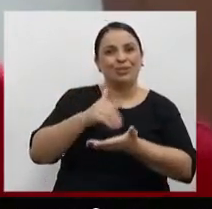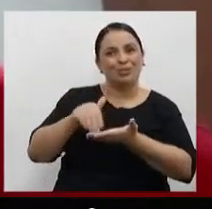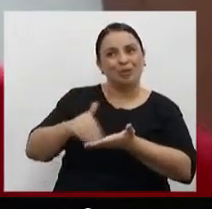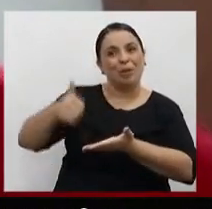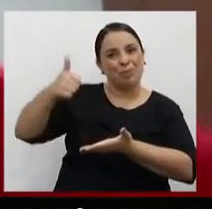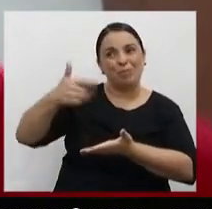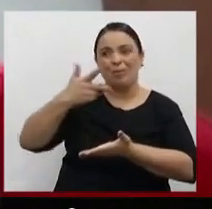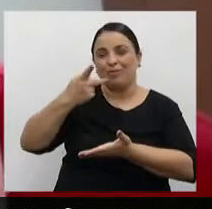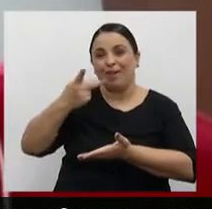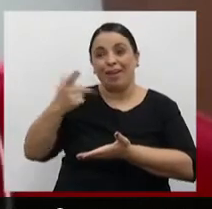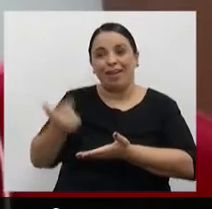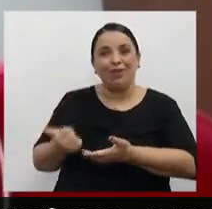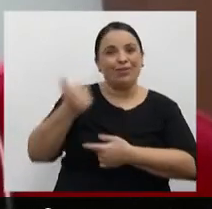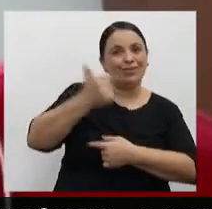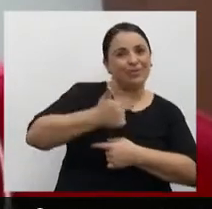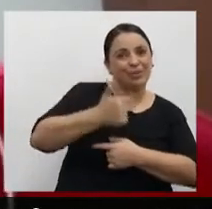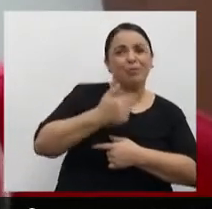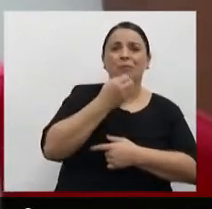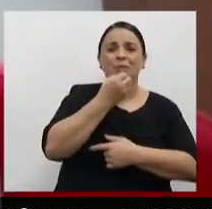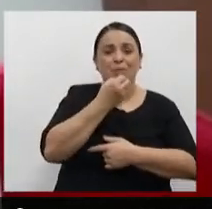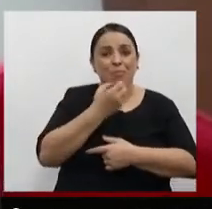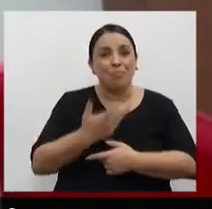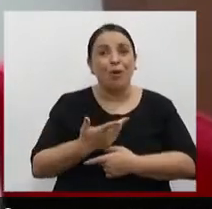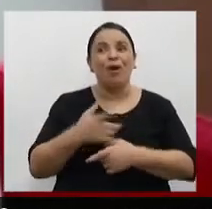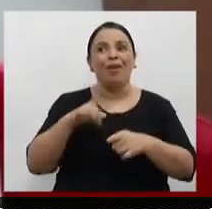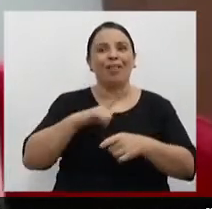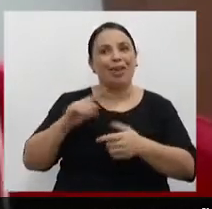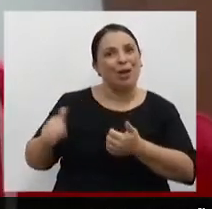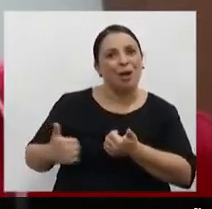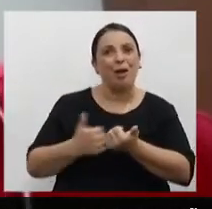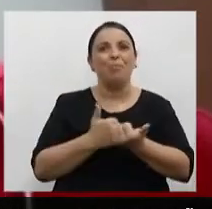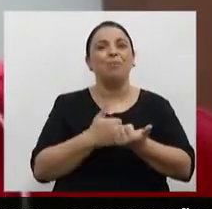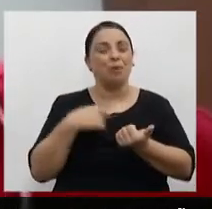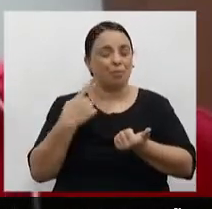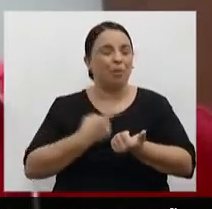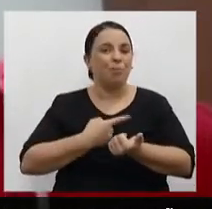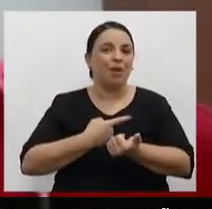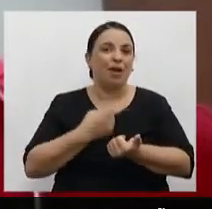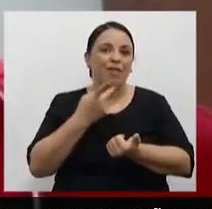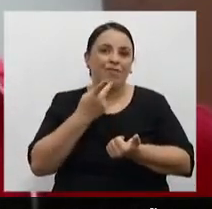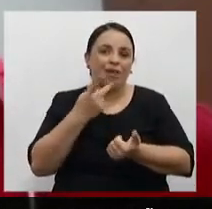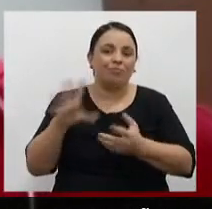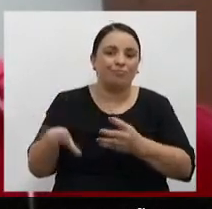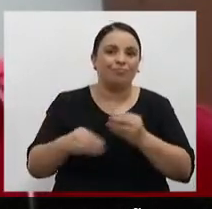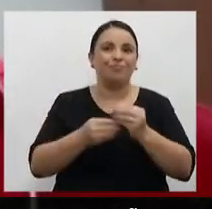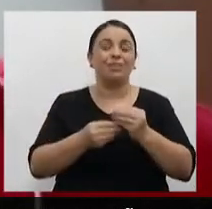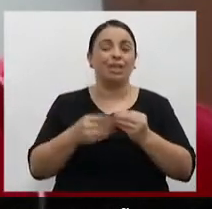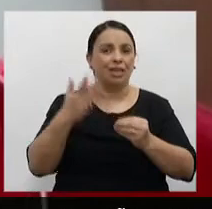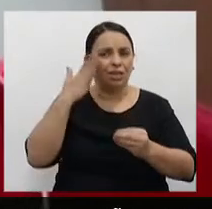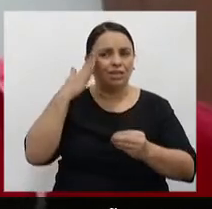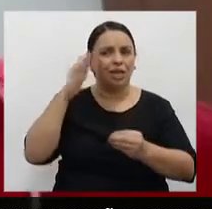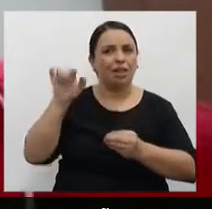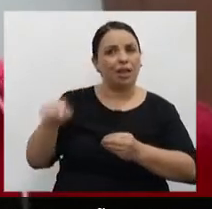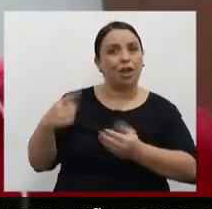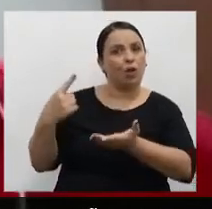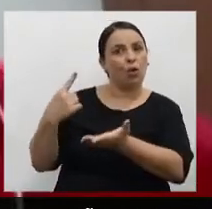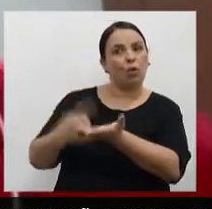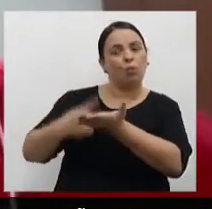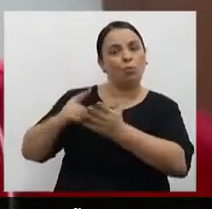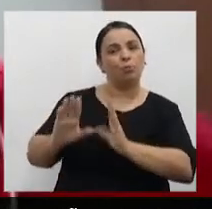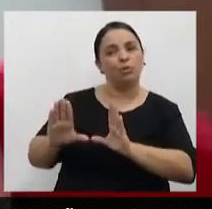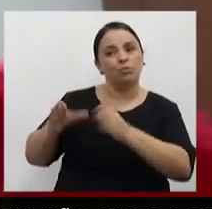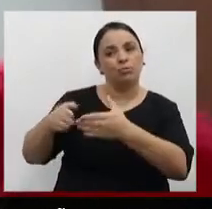subsídio até para as nossas falas aqui. O Duílio acabou de assumir, e temos certeza do compromisso dele na causa da pessoa com